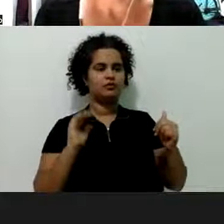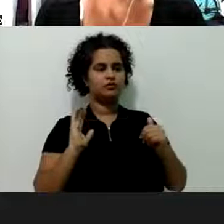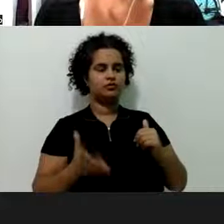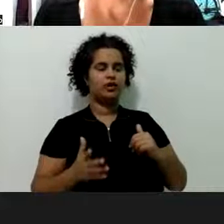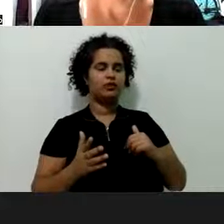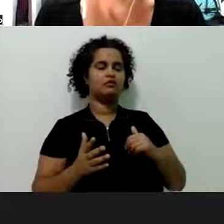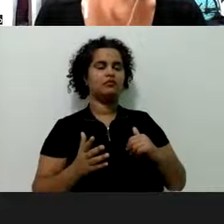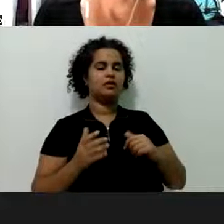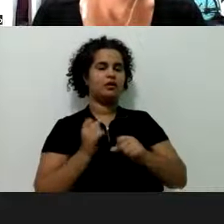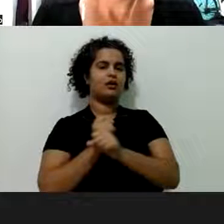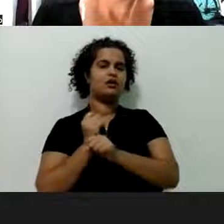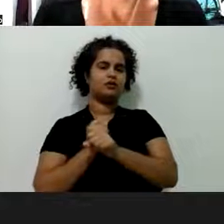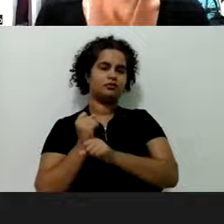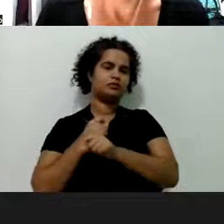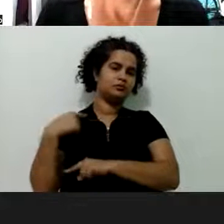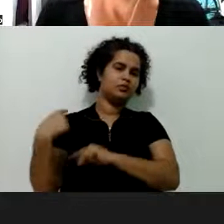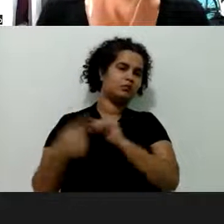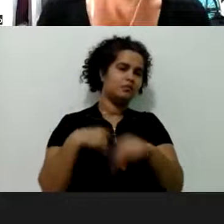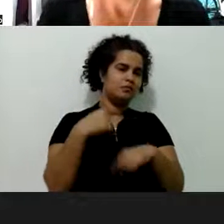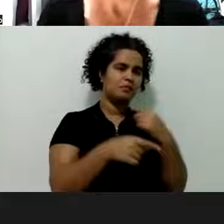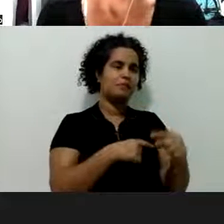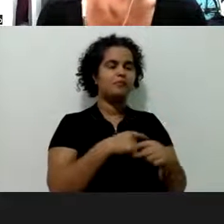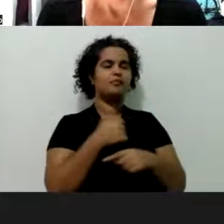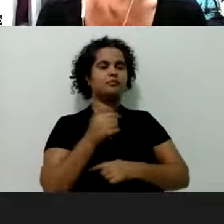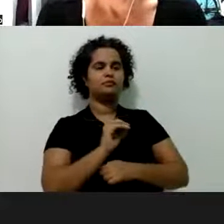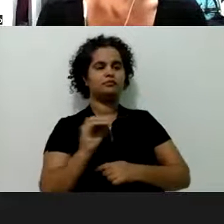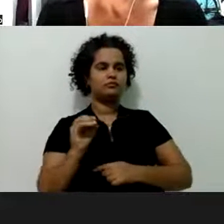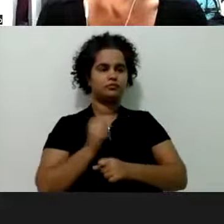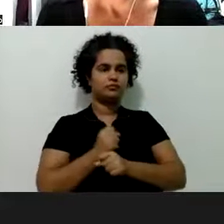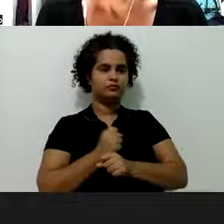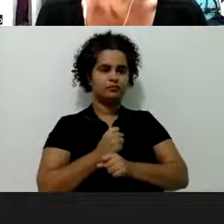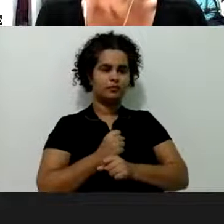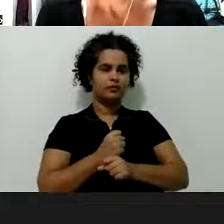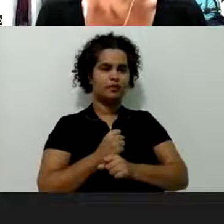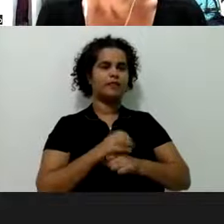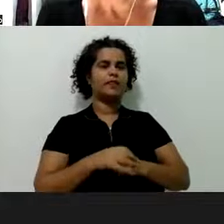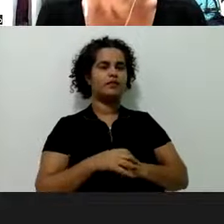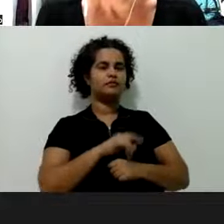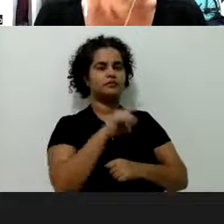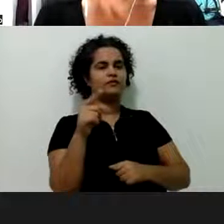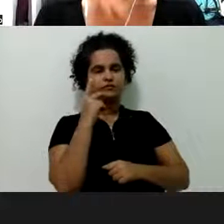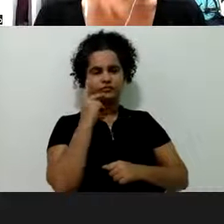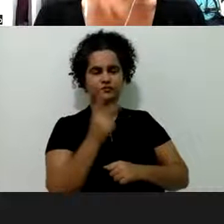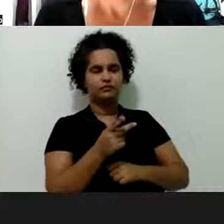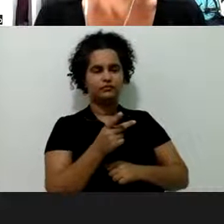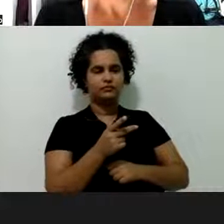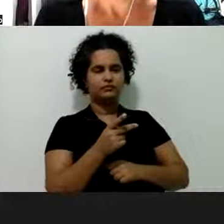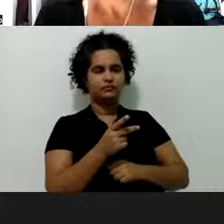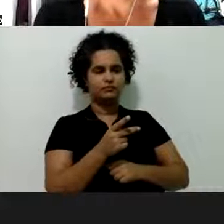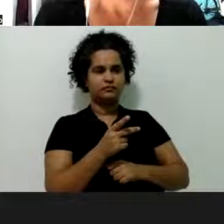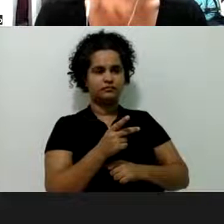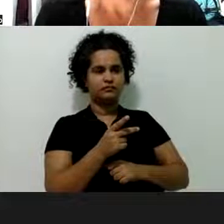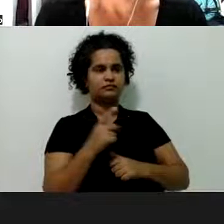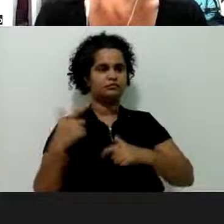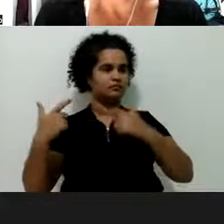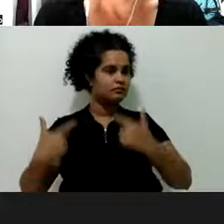naturalizadas ao longo dos anos, de décadas, de 100 anos, né? Você dizer que agora aquele